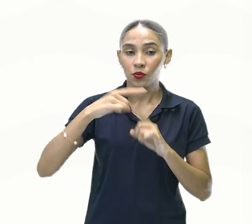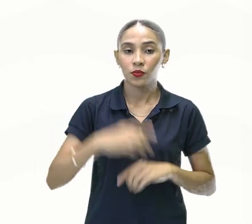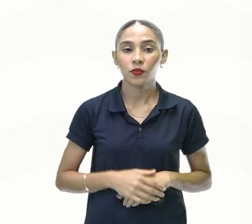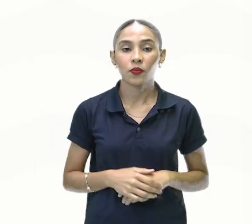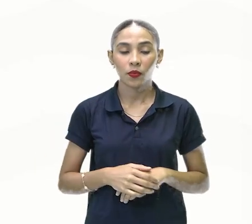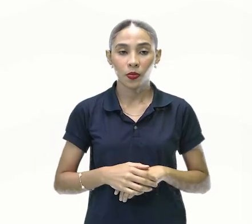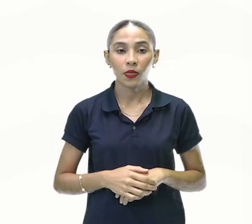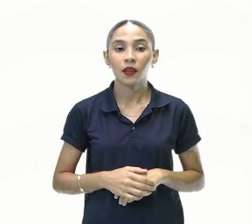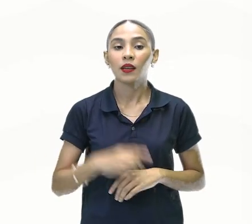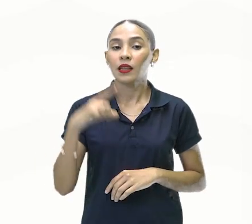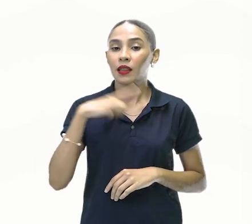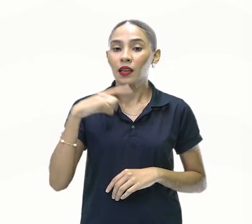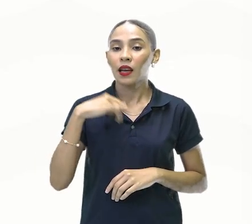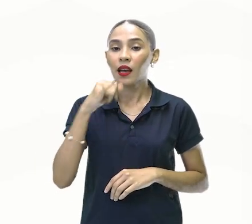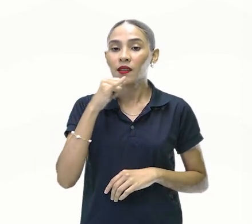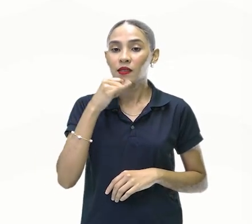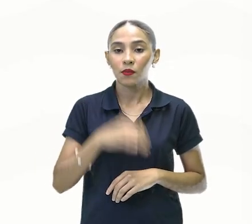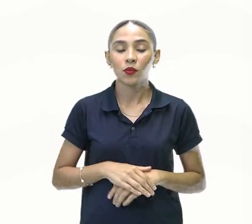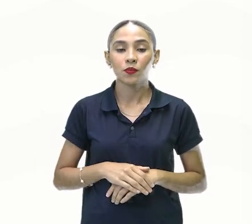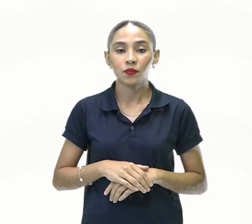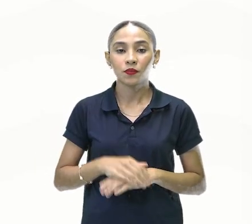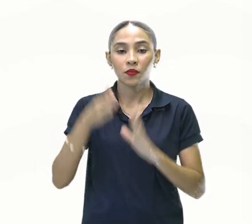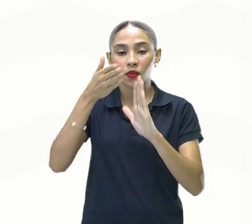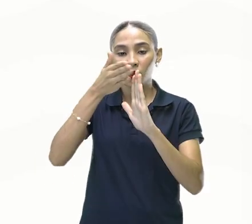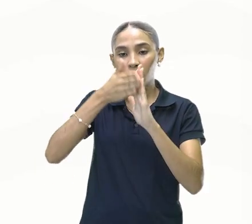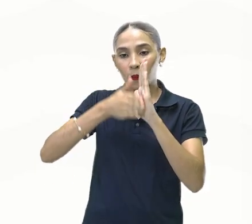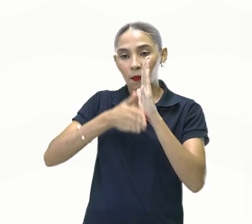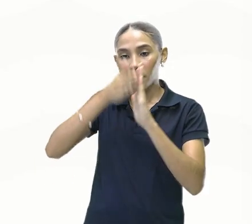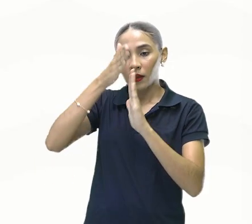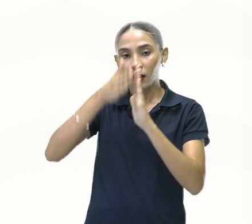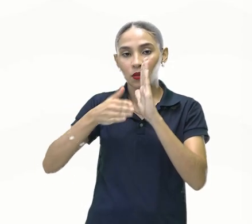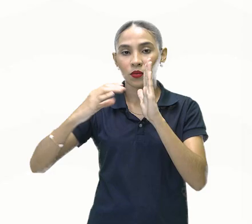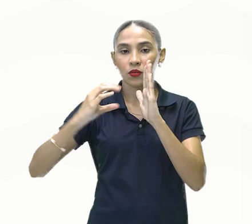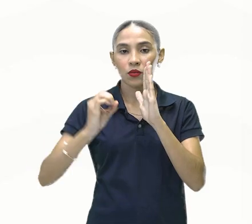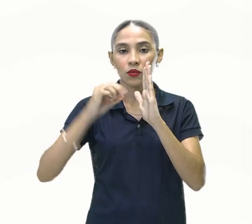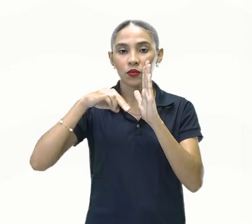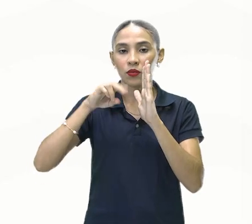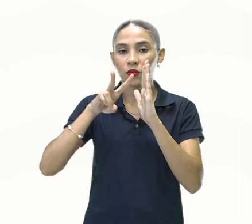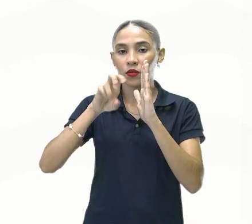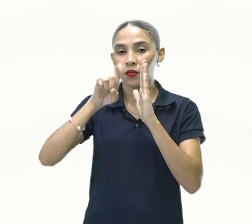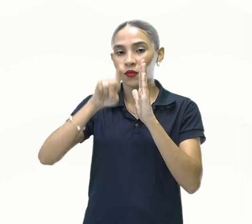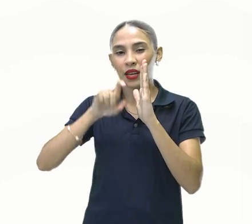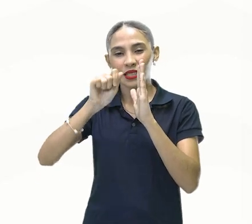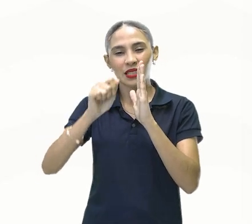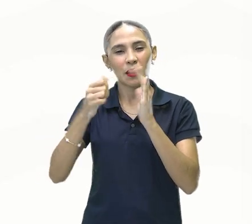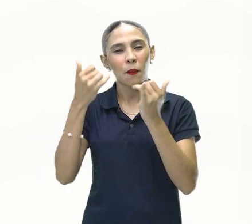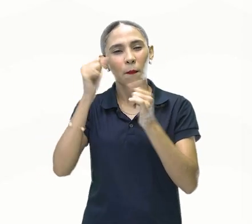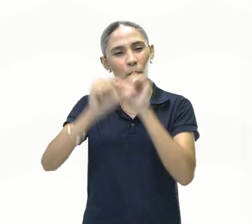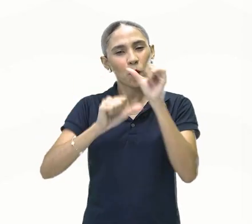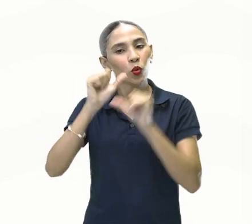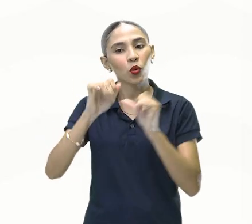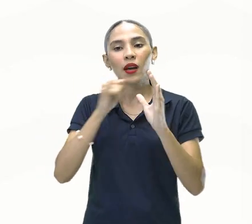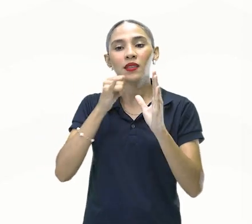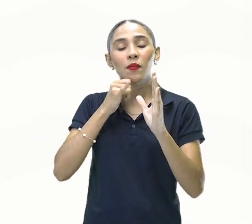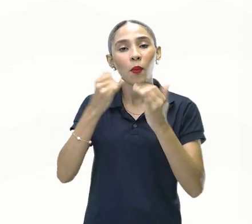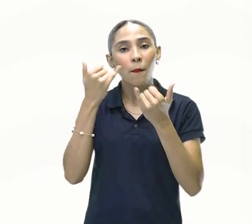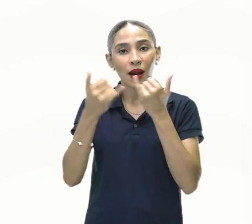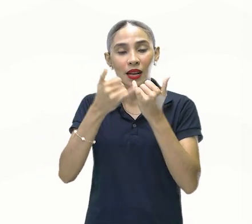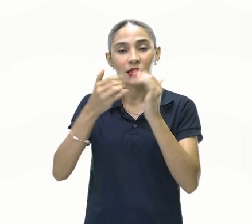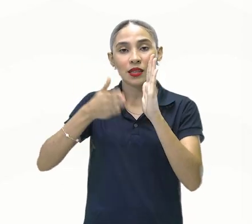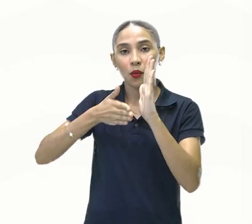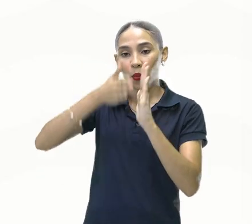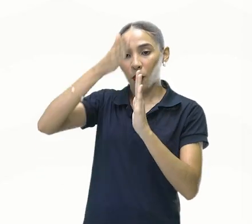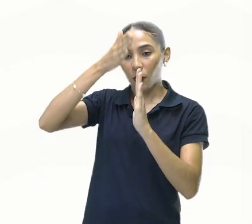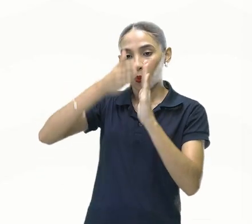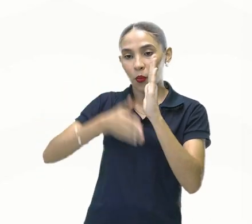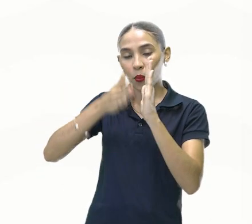Segundo tipo, agora a gente tem uma lente plano-convexa. Olha só como mudou. De um lado é como se eu tivesse um espelho